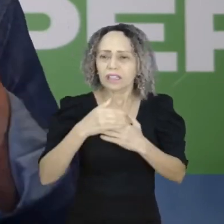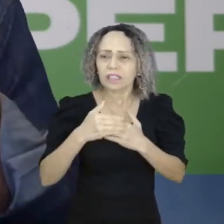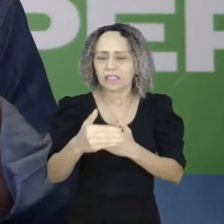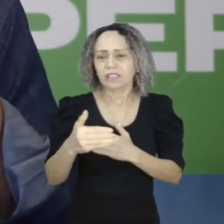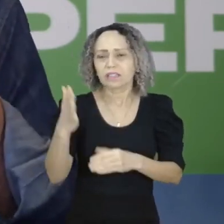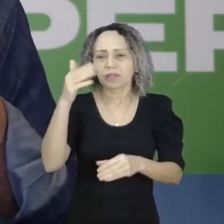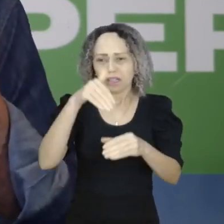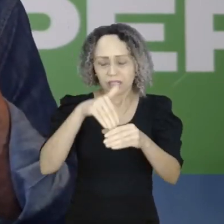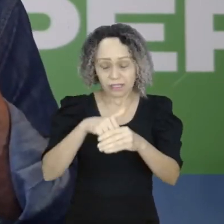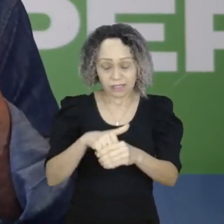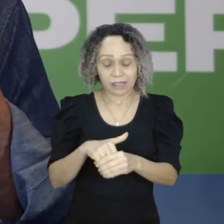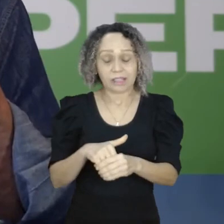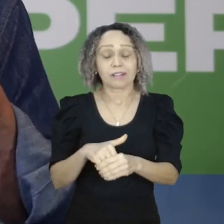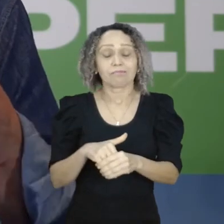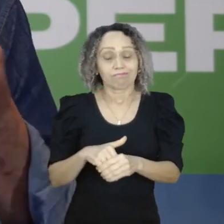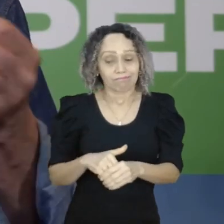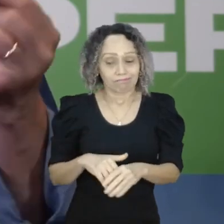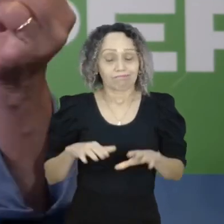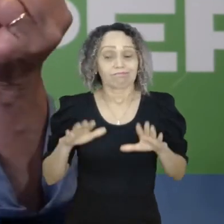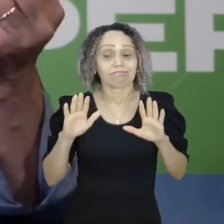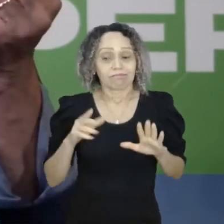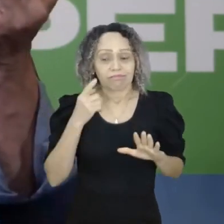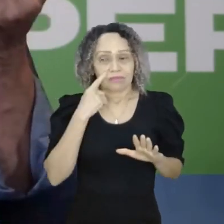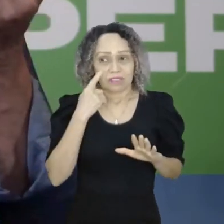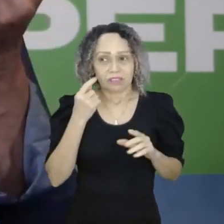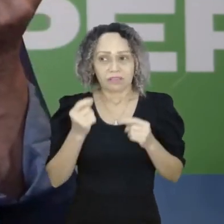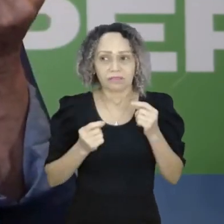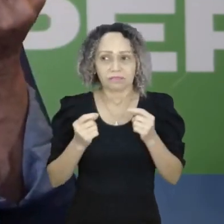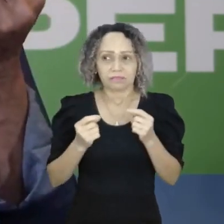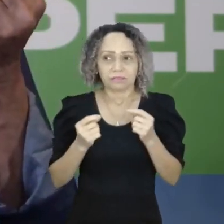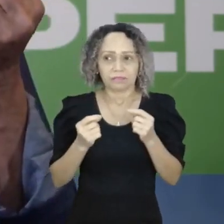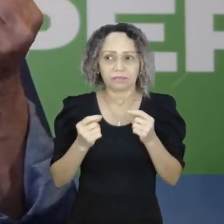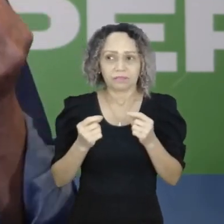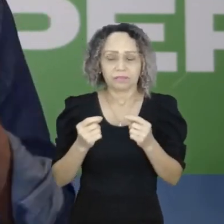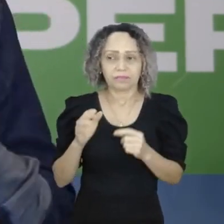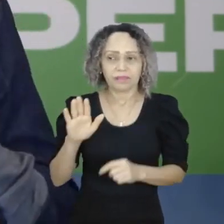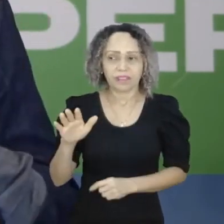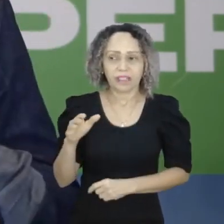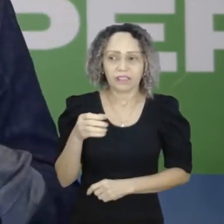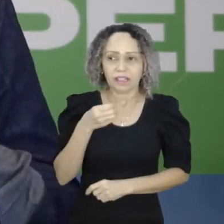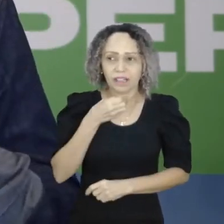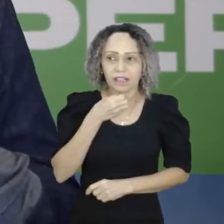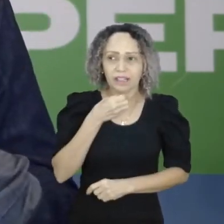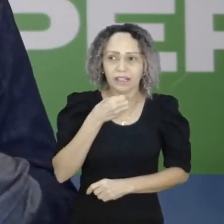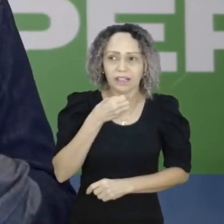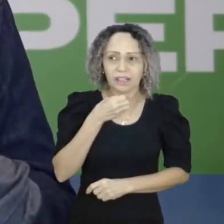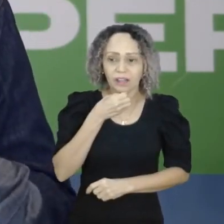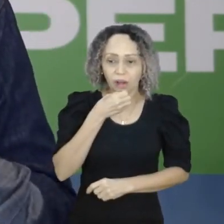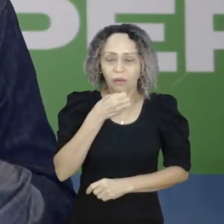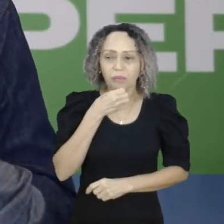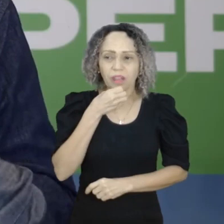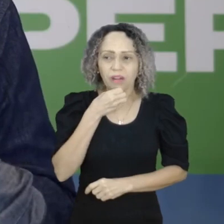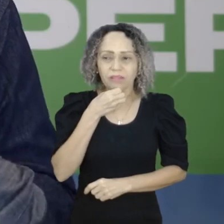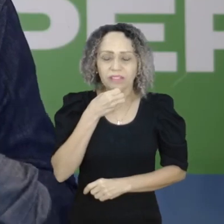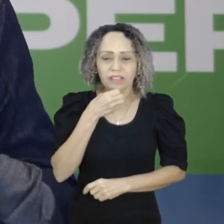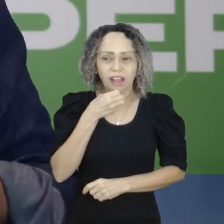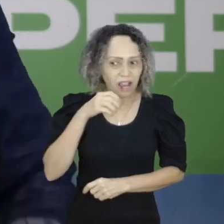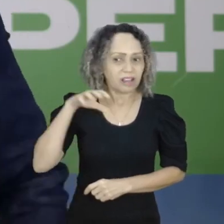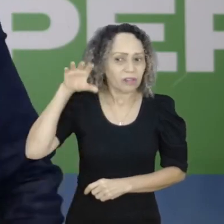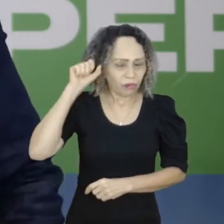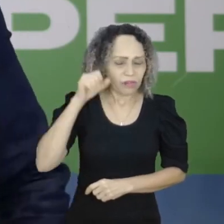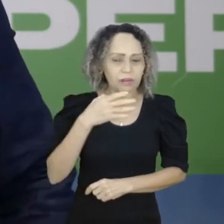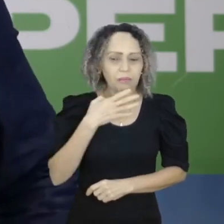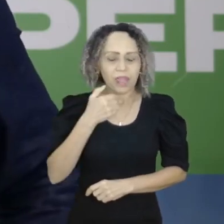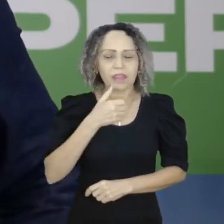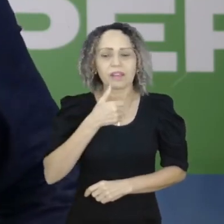agravamento aí da questão de violência. Põe o microfone mais perto. Mais pertinho da boca, assim, o senhor está me ouvindo melhor? Tá bom. Está me ouvindo melhor? Então,